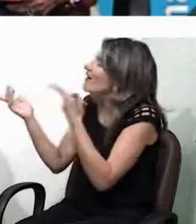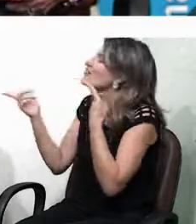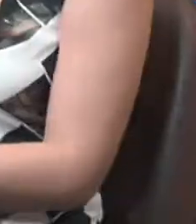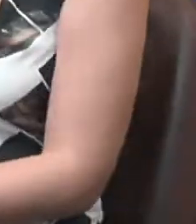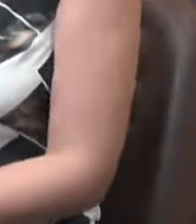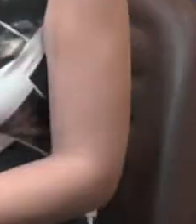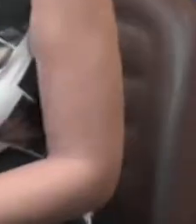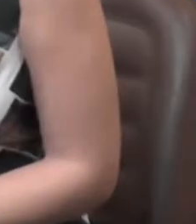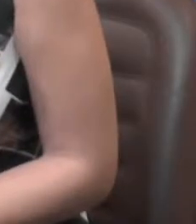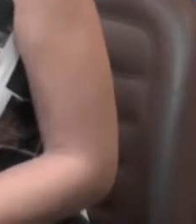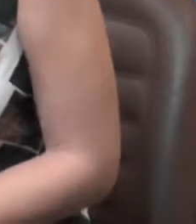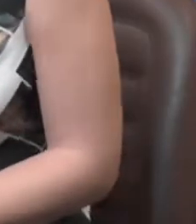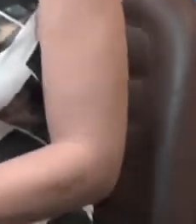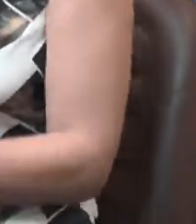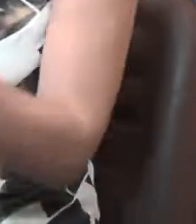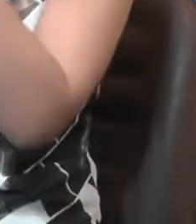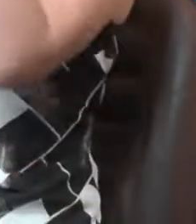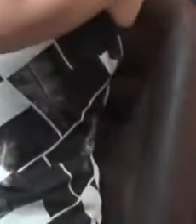vontade. Ok, obrigada.